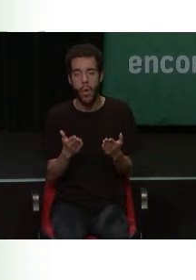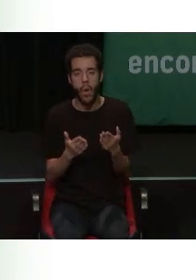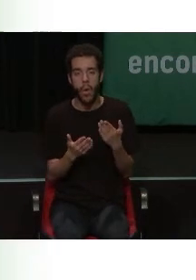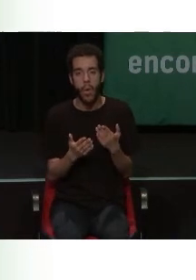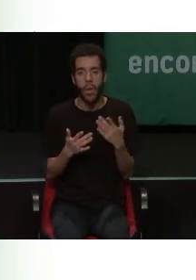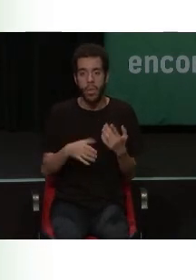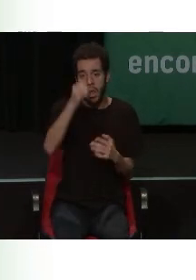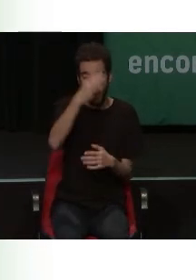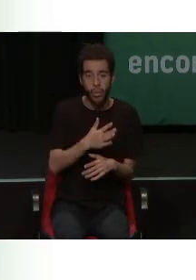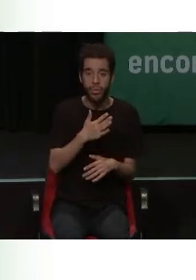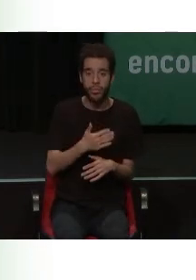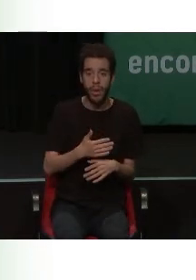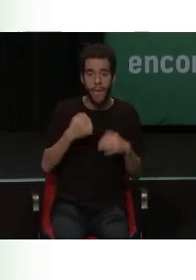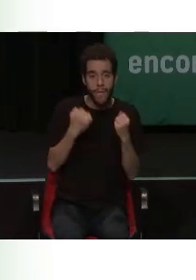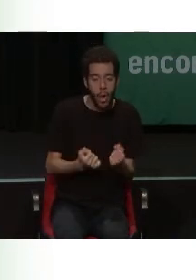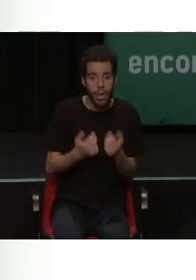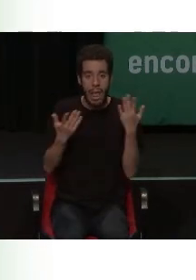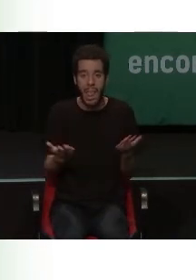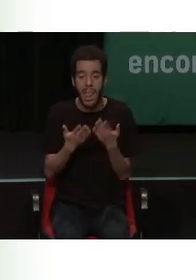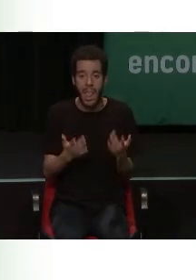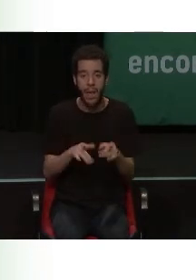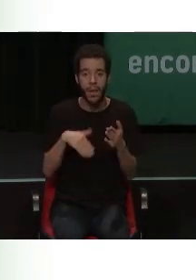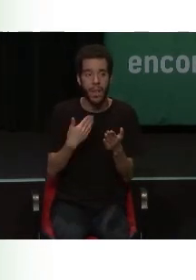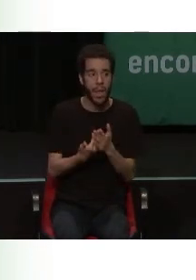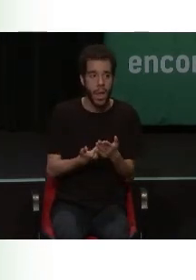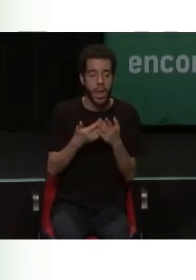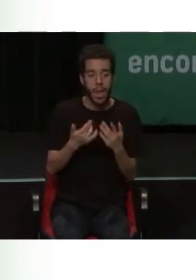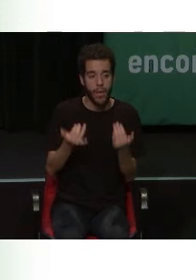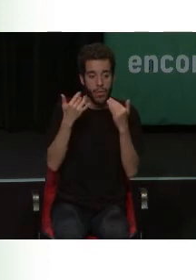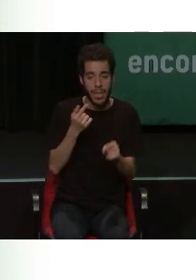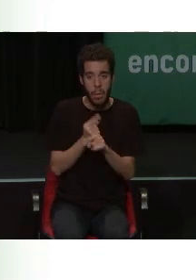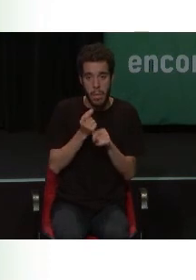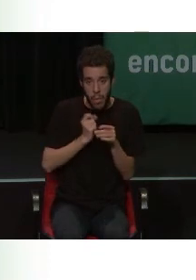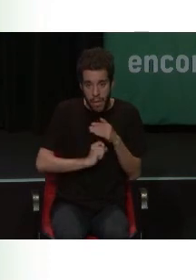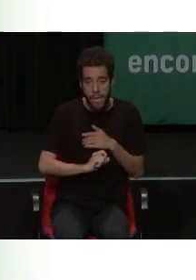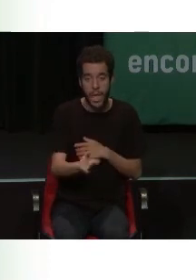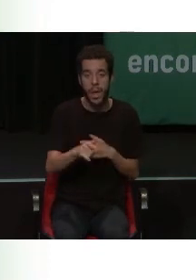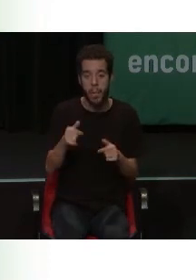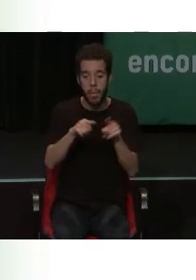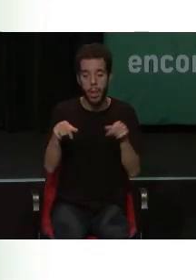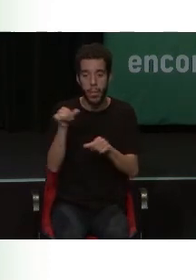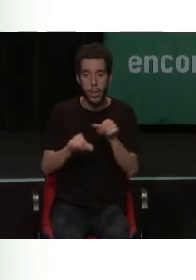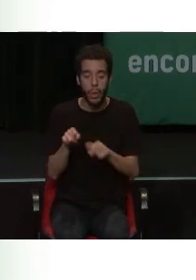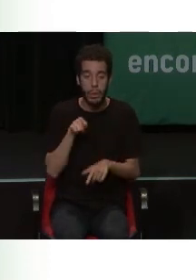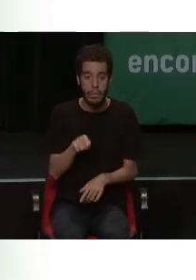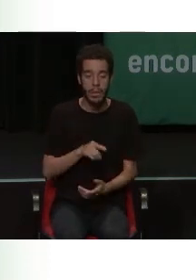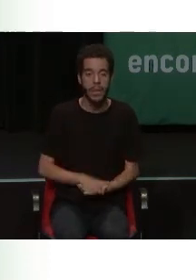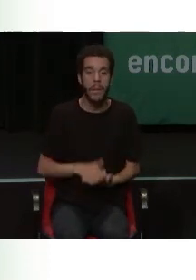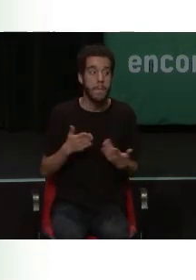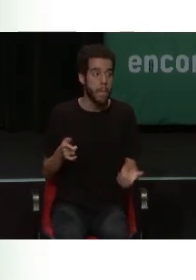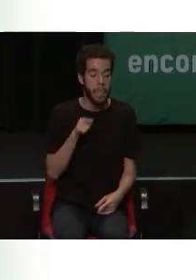da luz que é emitida para os diferentes canais do array. Mais uma vez, pronto, isso é um sinal que é